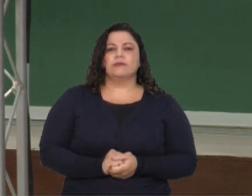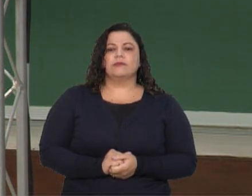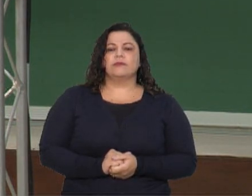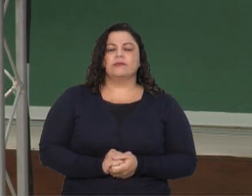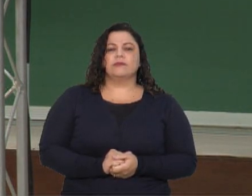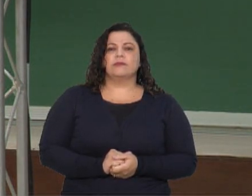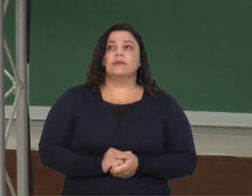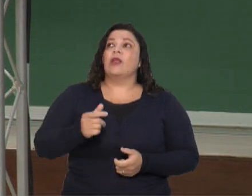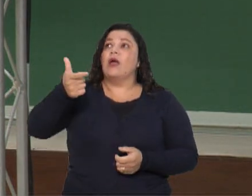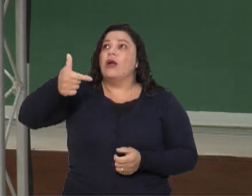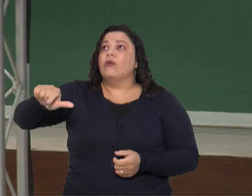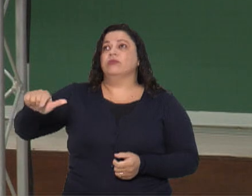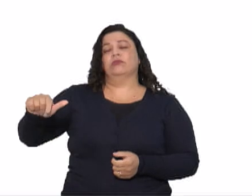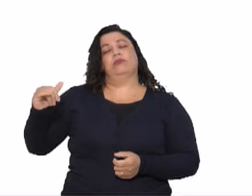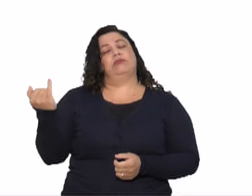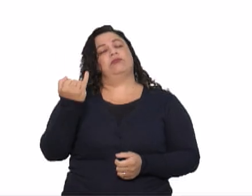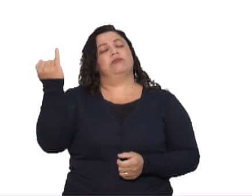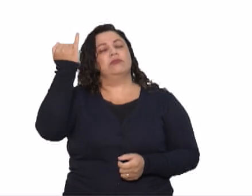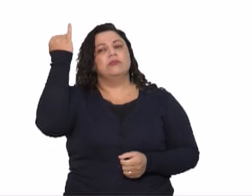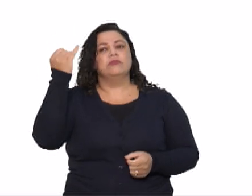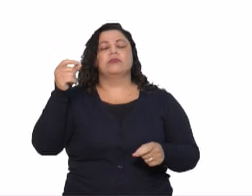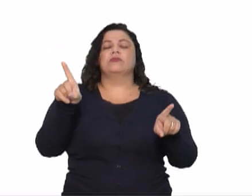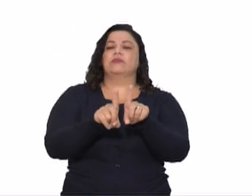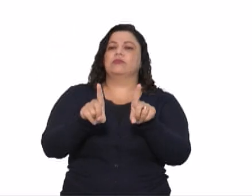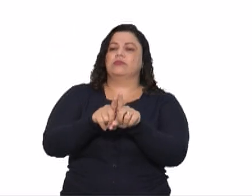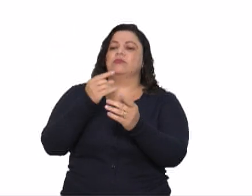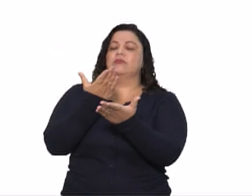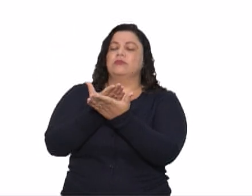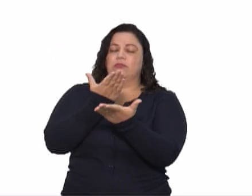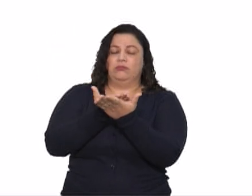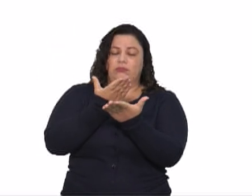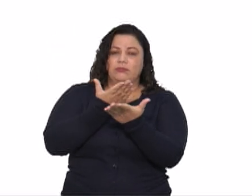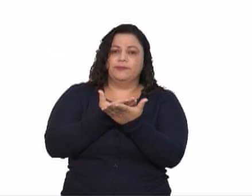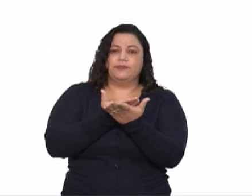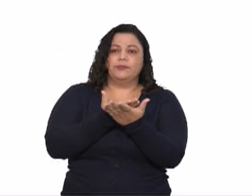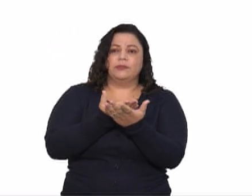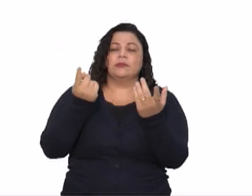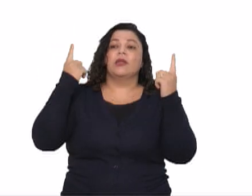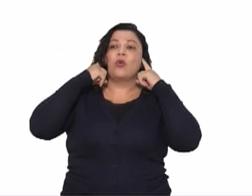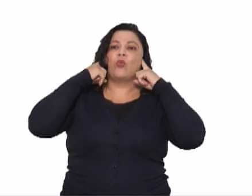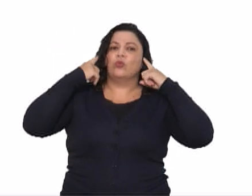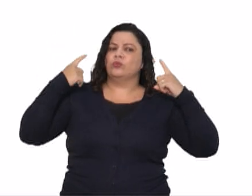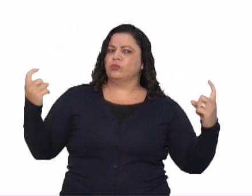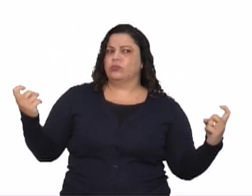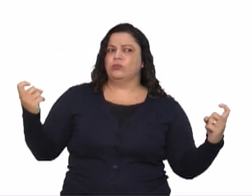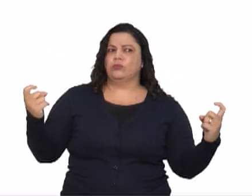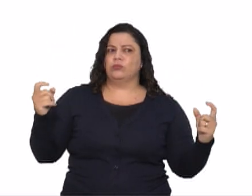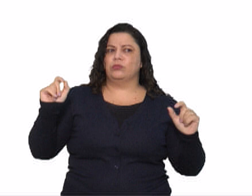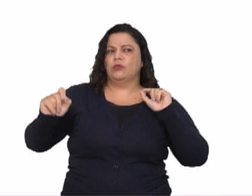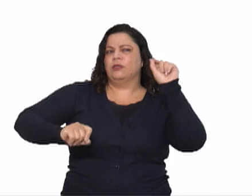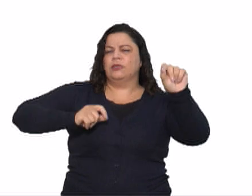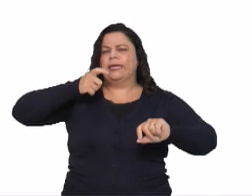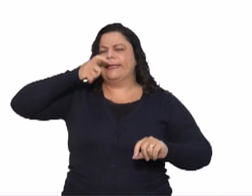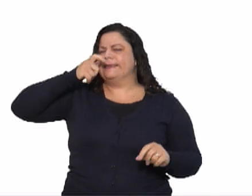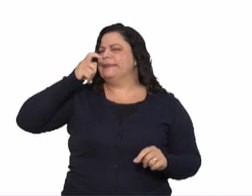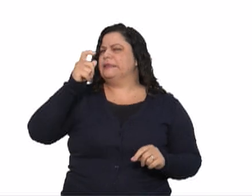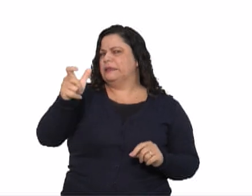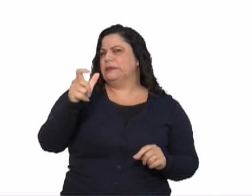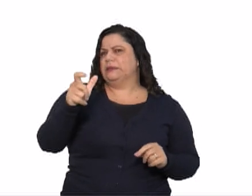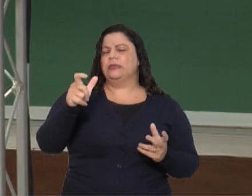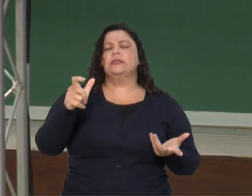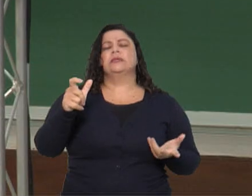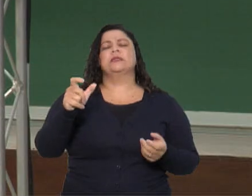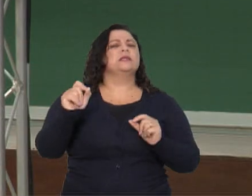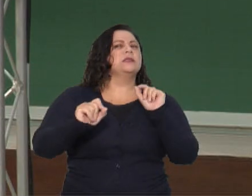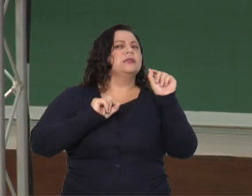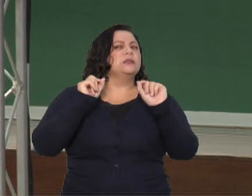Outra questão importantíssima para essa aula é som que tem a intenção de ser ouvido. Então a gente falou,